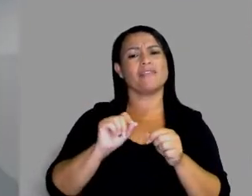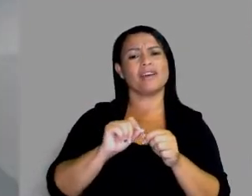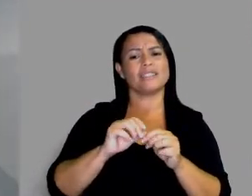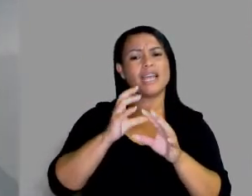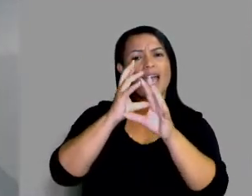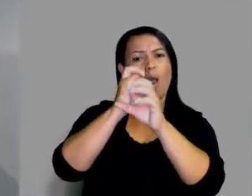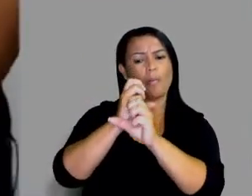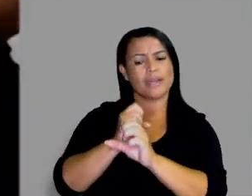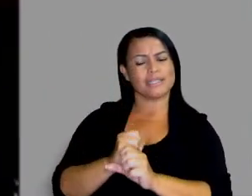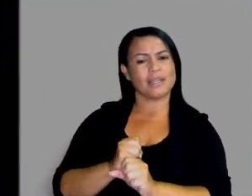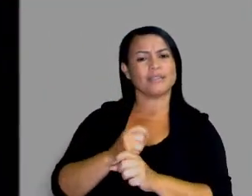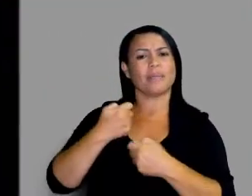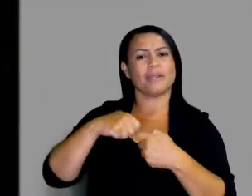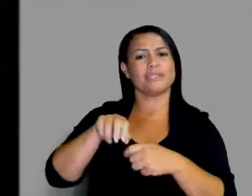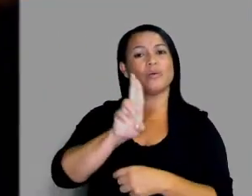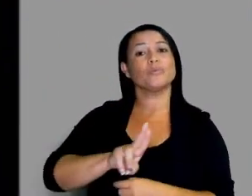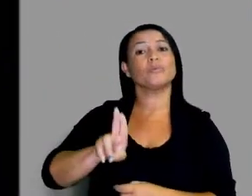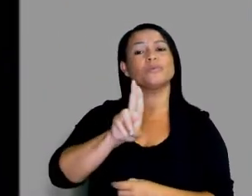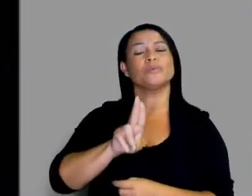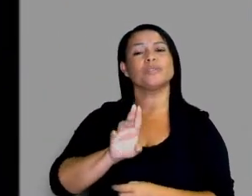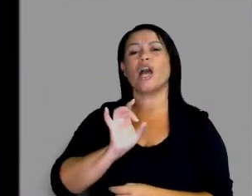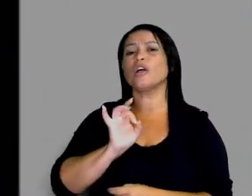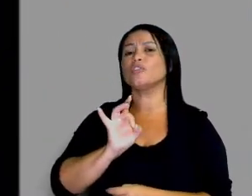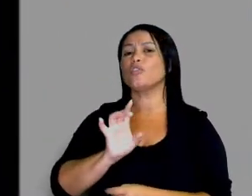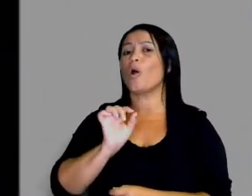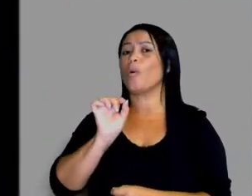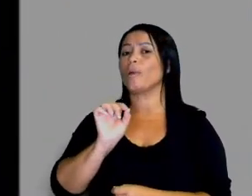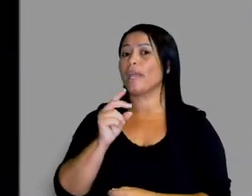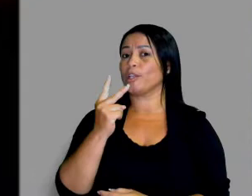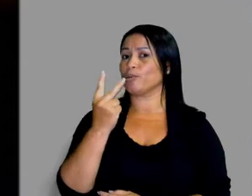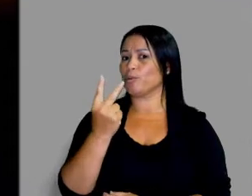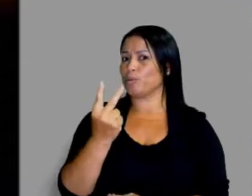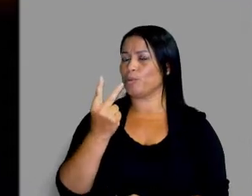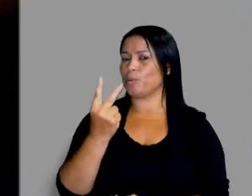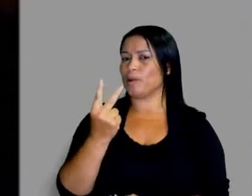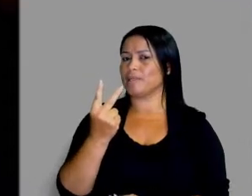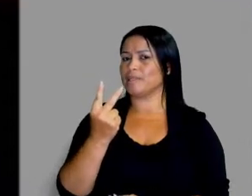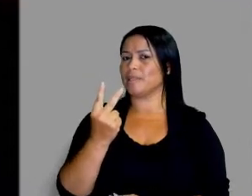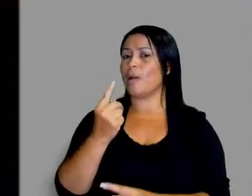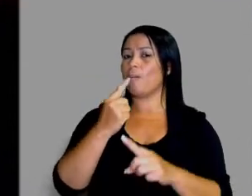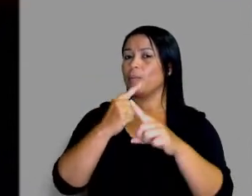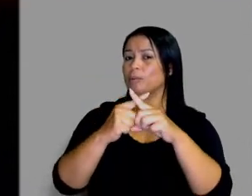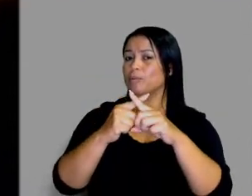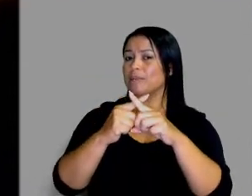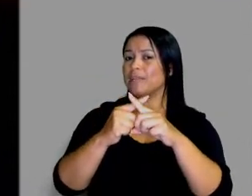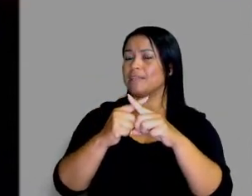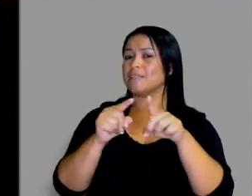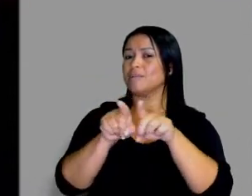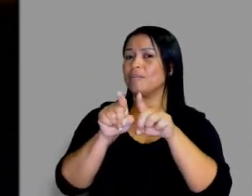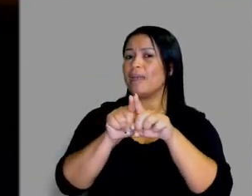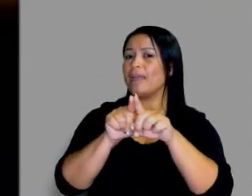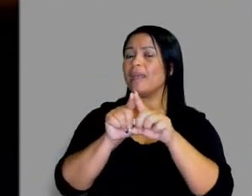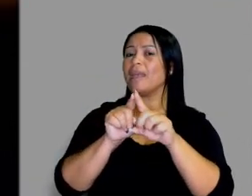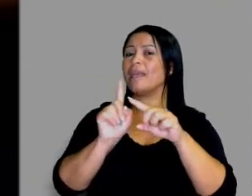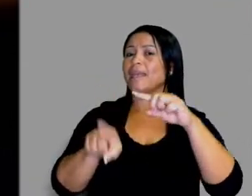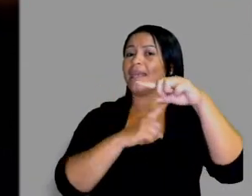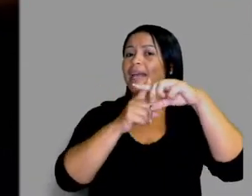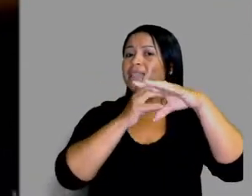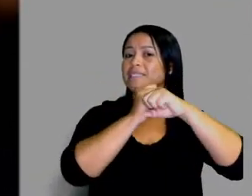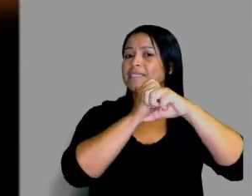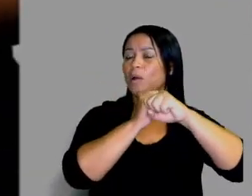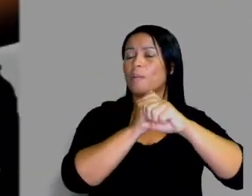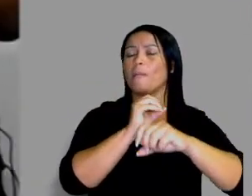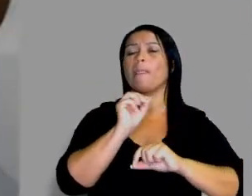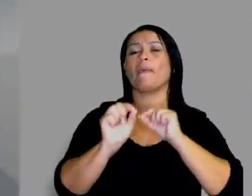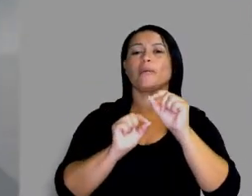essa operaçãozinha aqui, estamos utilizando apenas duas operações: multiplicação e adição, tá